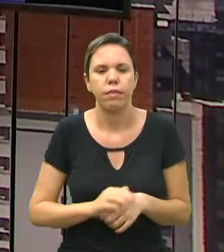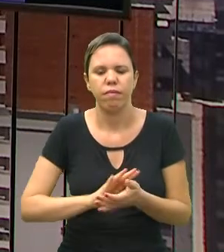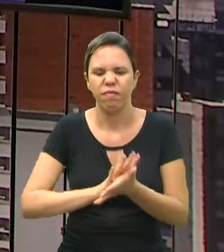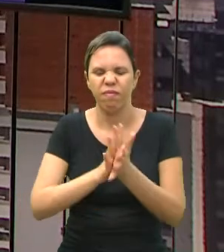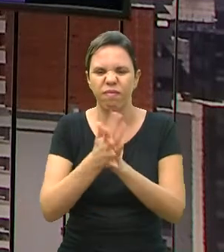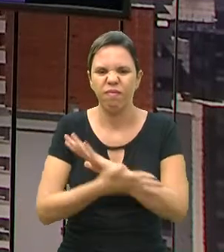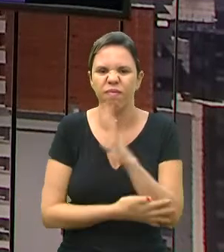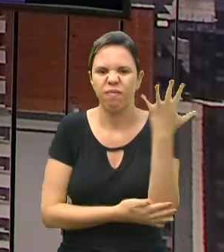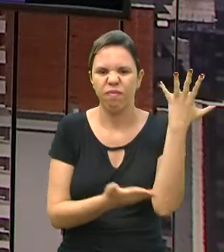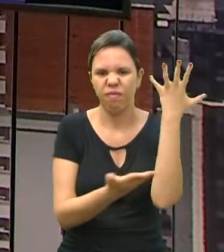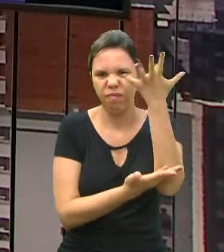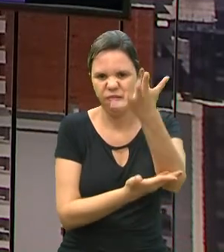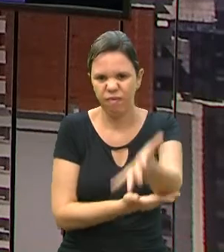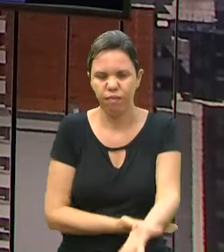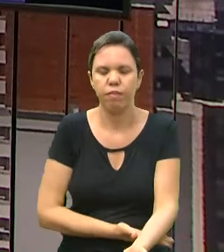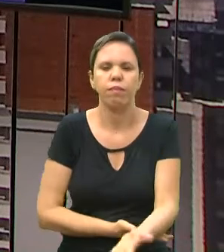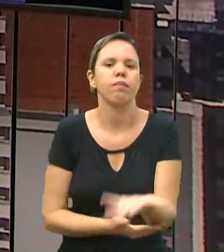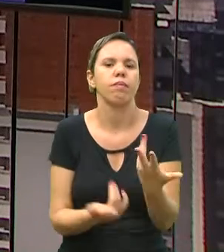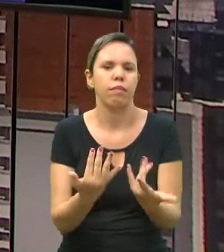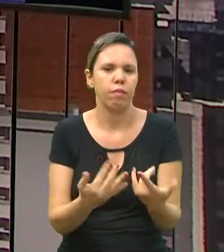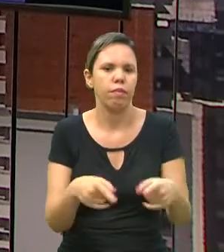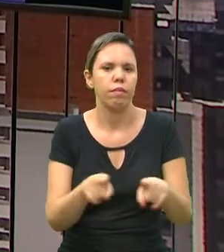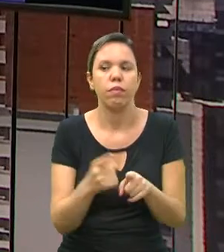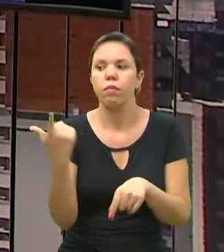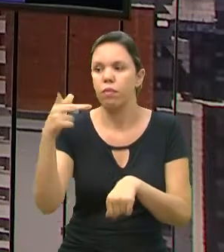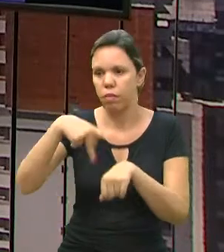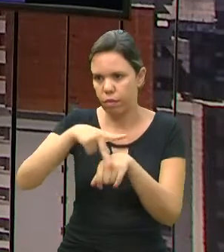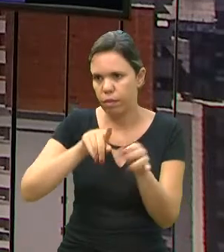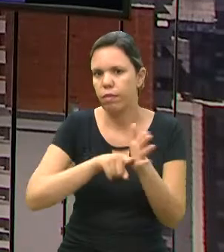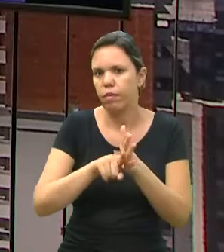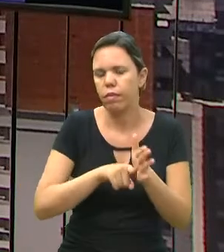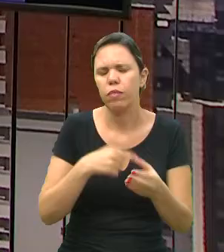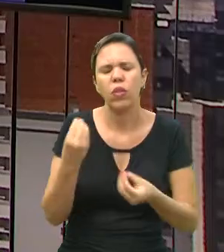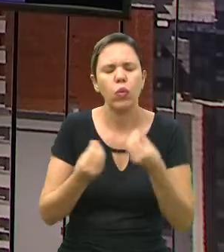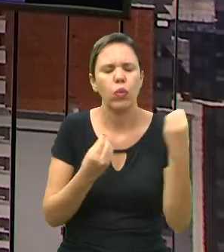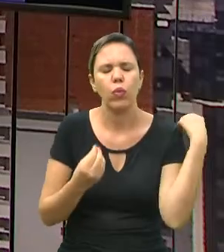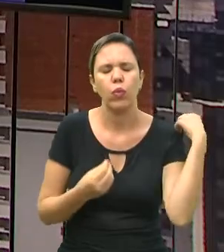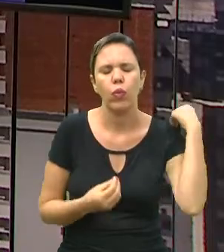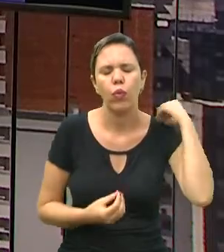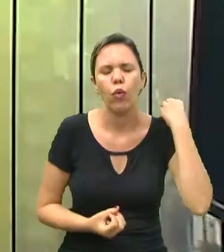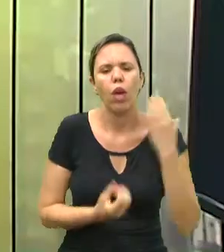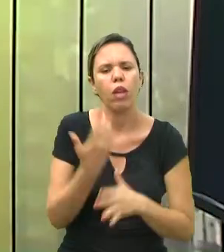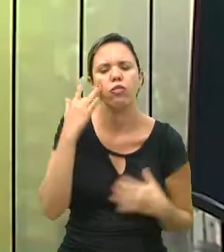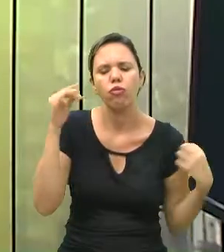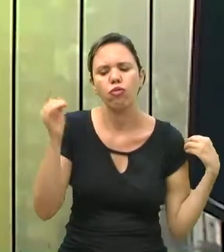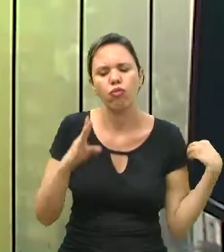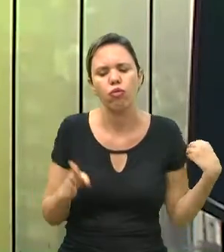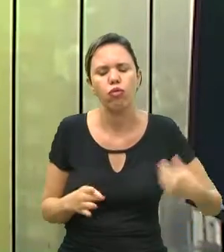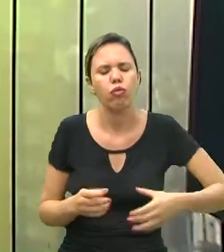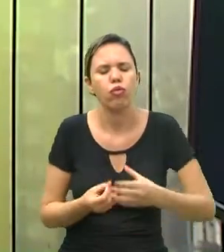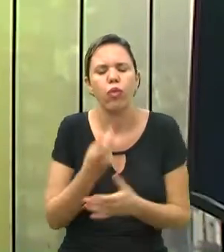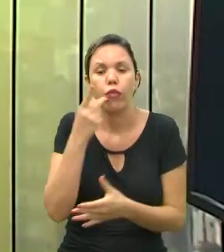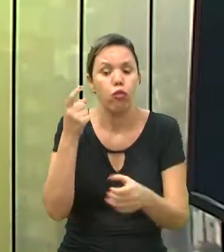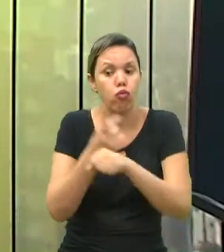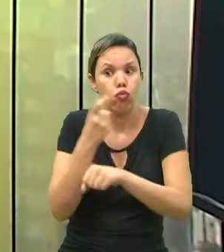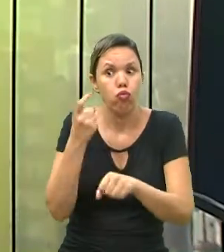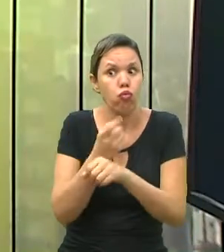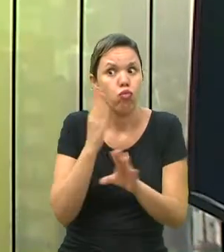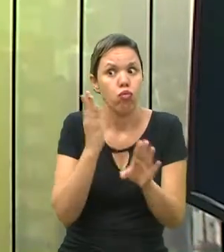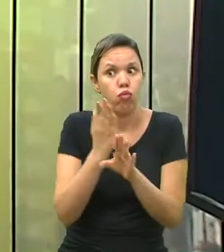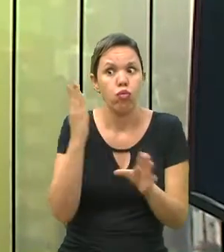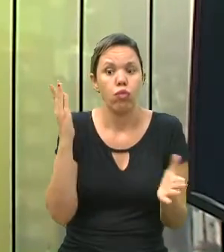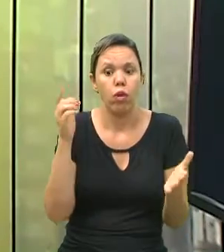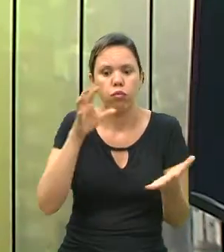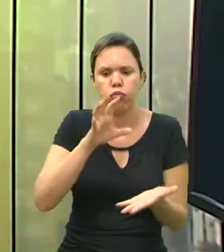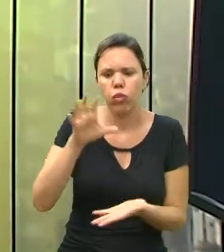concentra desmatamento. Mas outros países também foram estudados, né? O que foi levado em consideração, o que foi descoberto, o que